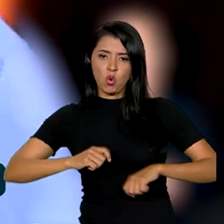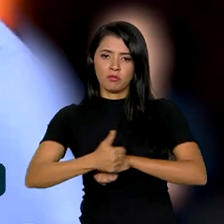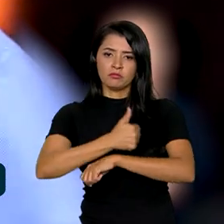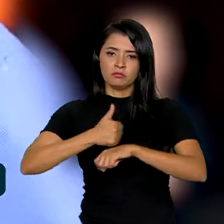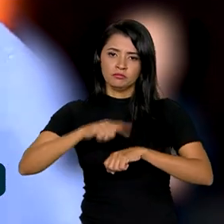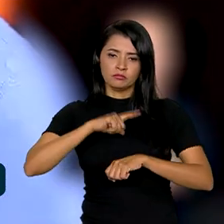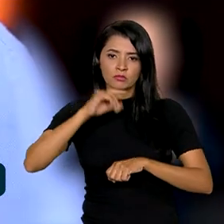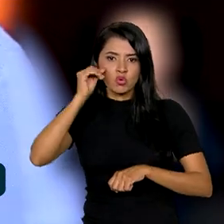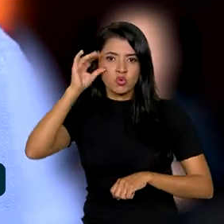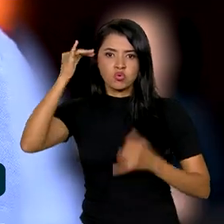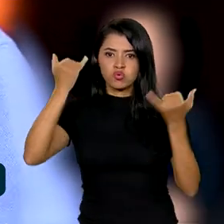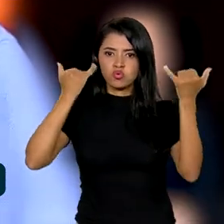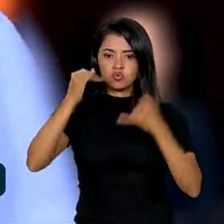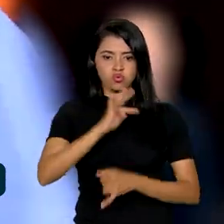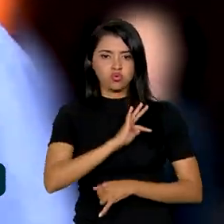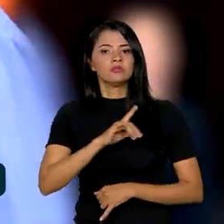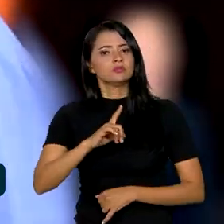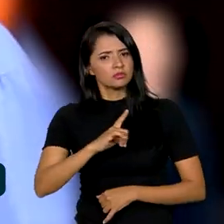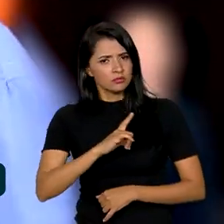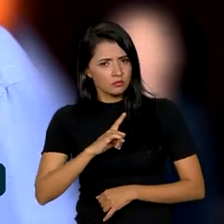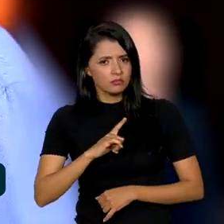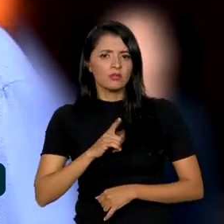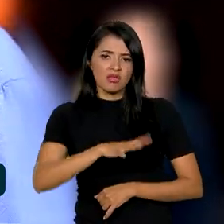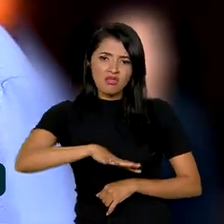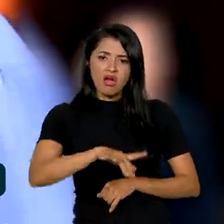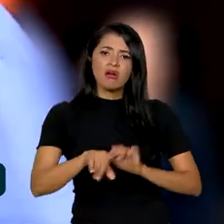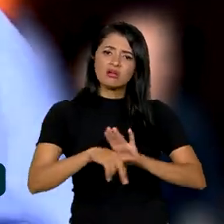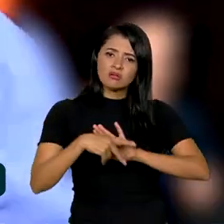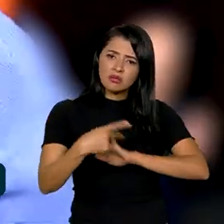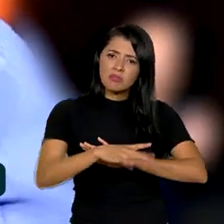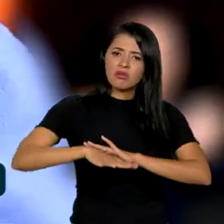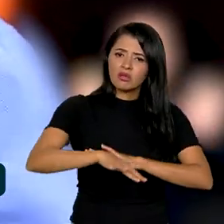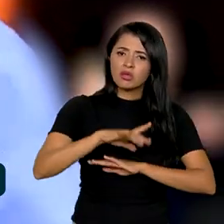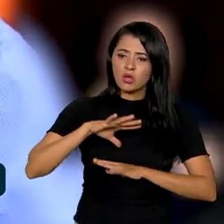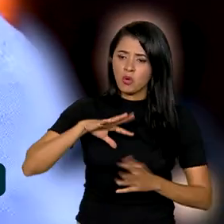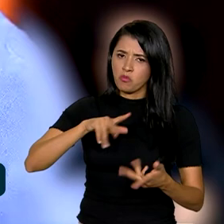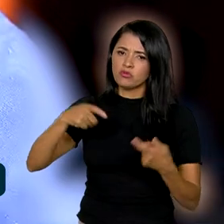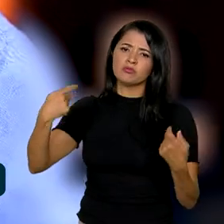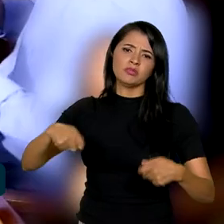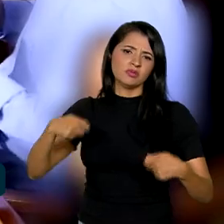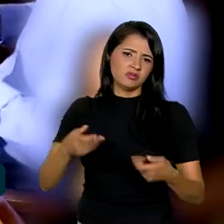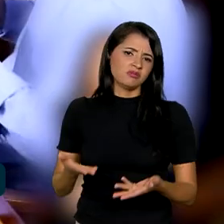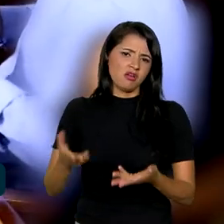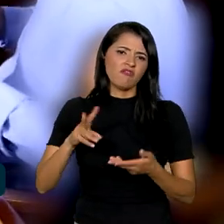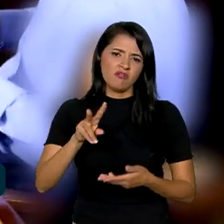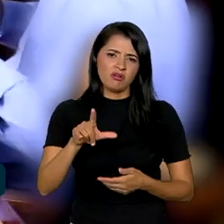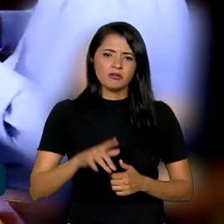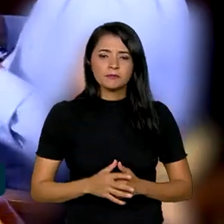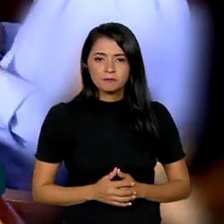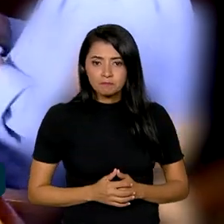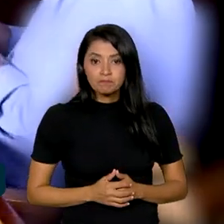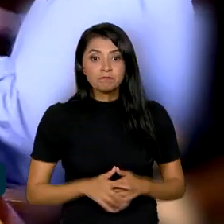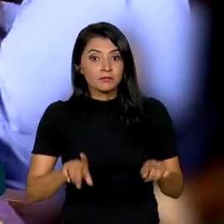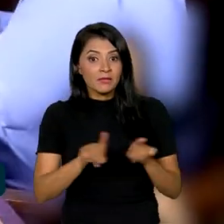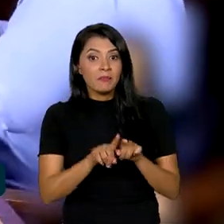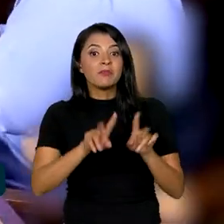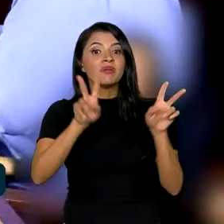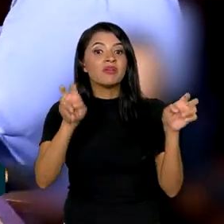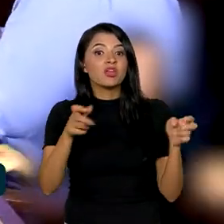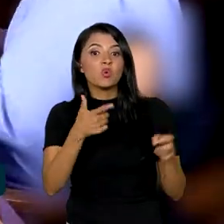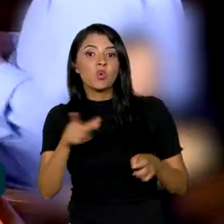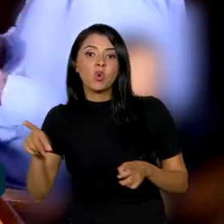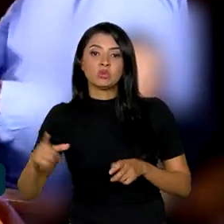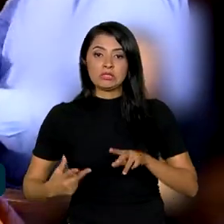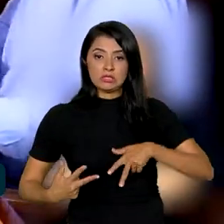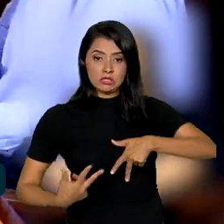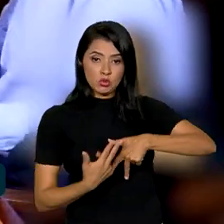temos conhecimento tecnológico e temos mercado. O mundo vai precisar disso. O presidente ainda comentou sobre a